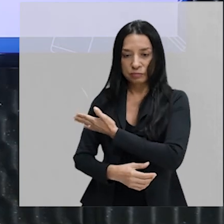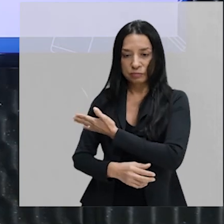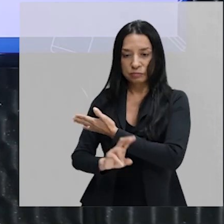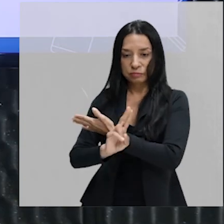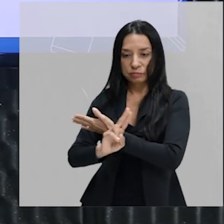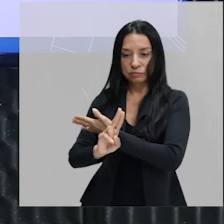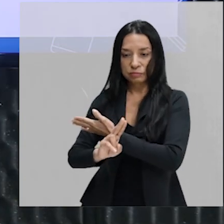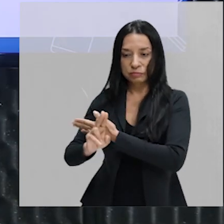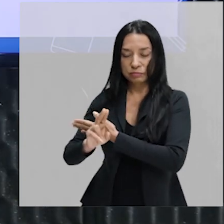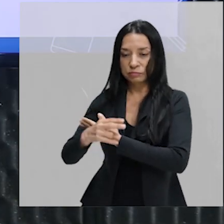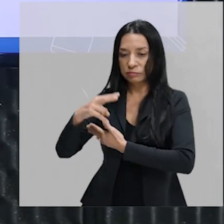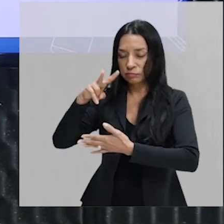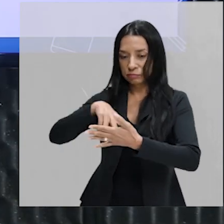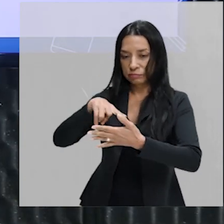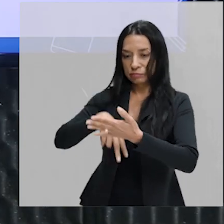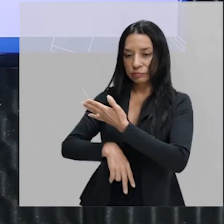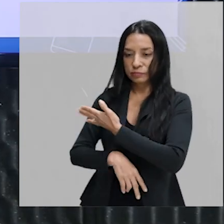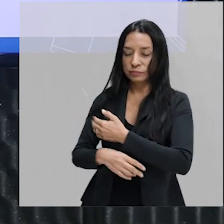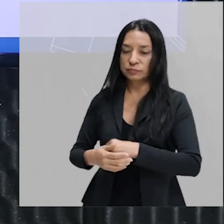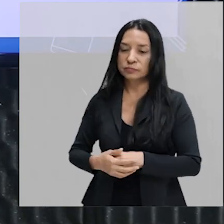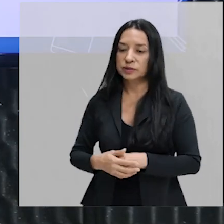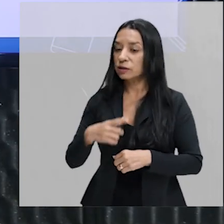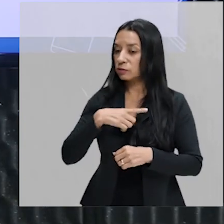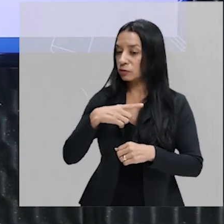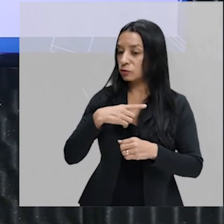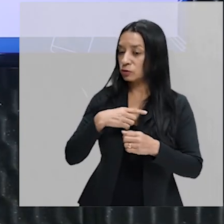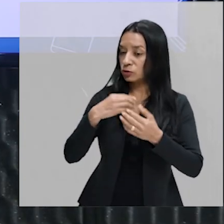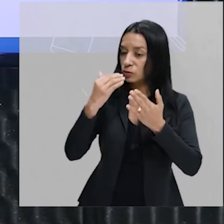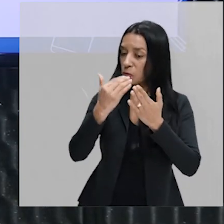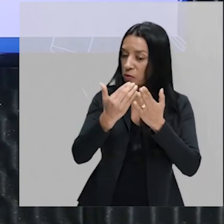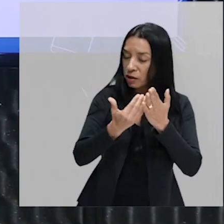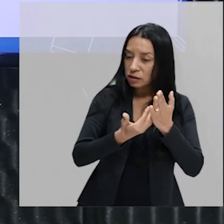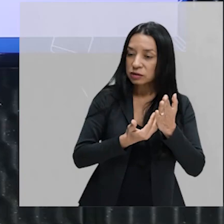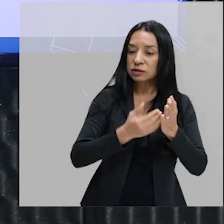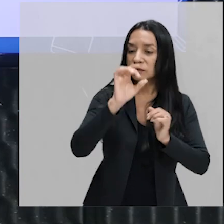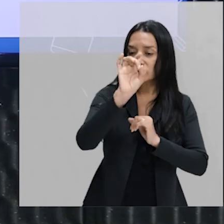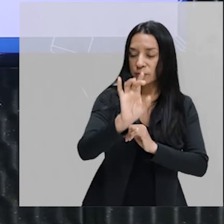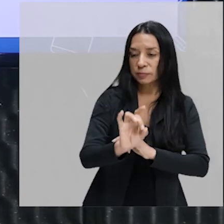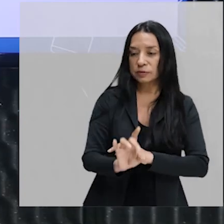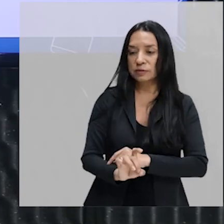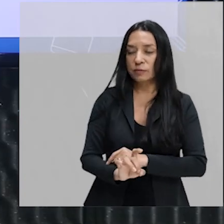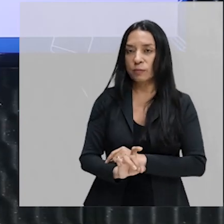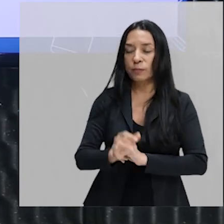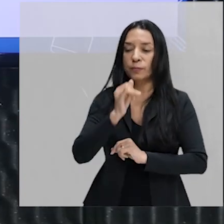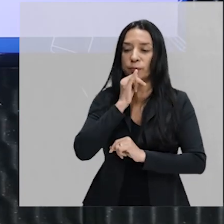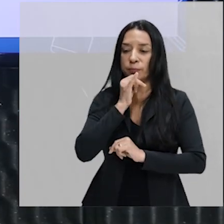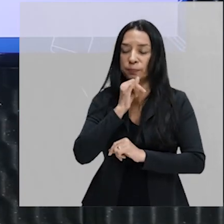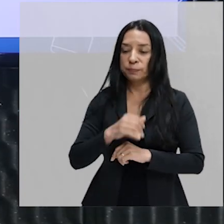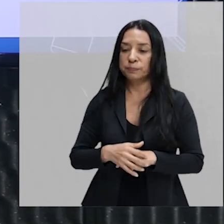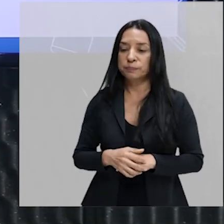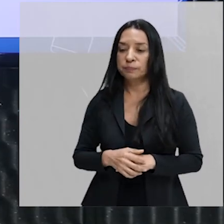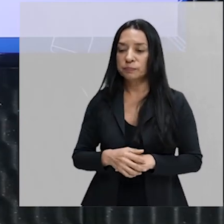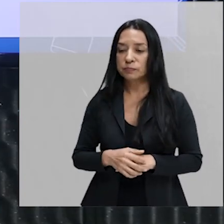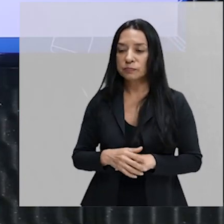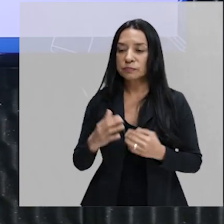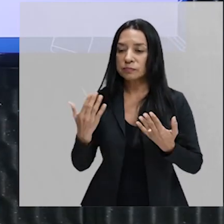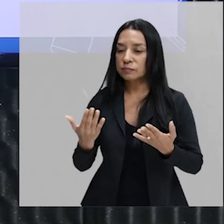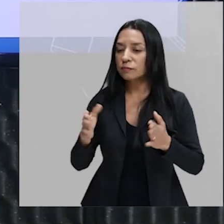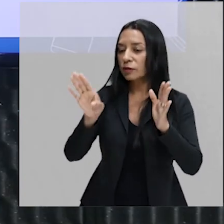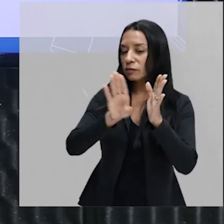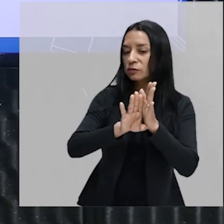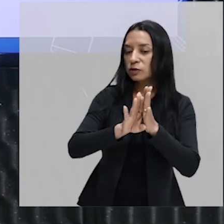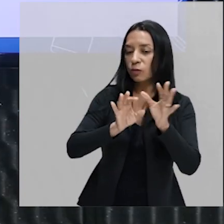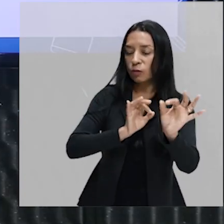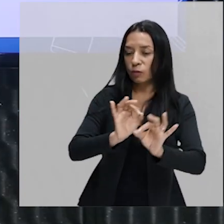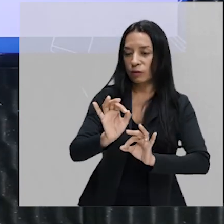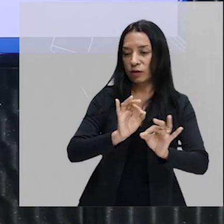Baptista Helmont, tá? Ele tinha uma receita toda especial. A receita dele era o seguinte: ele chegou a